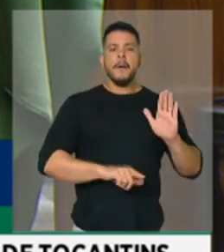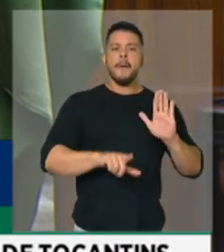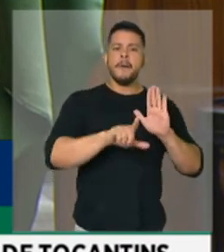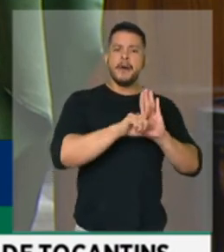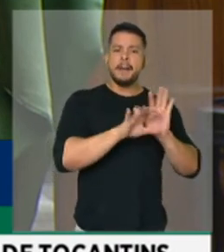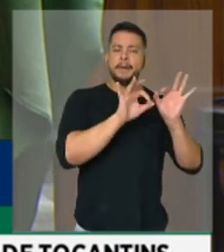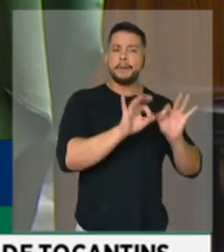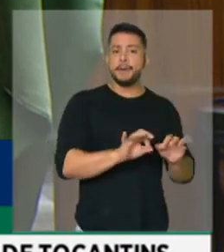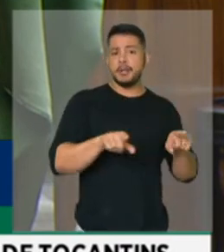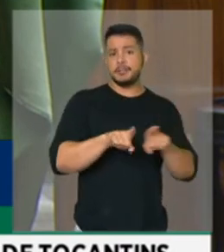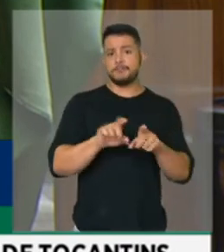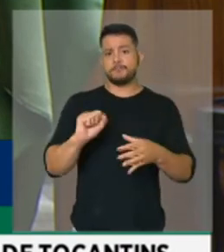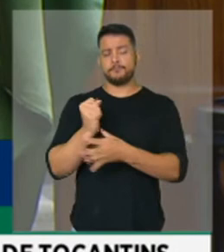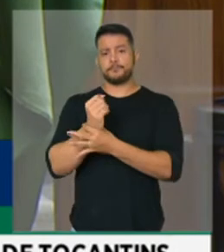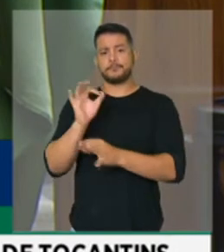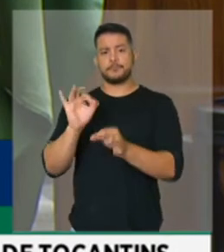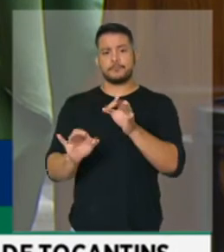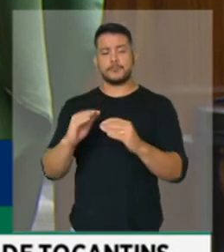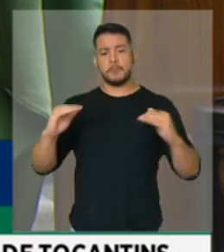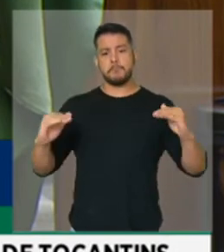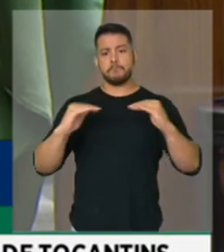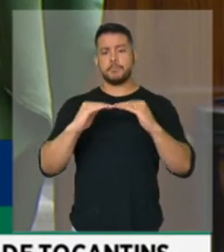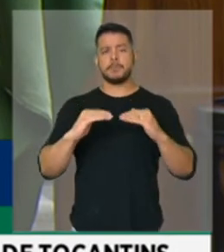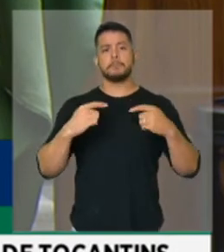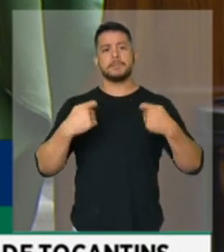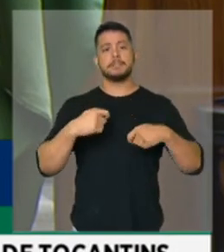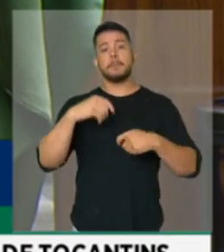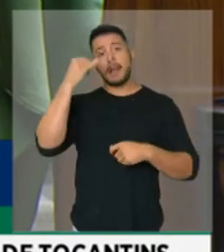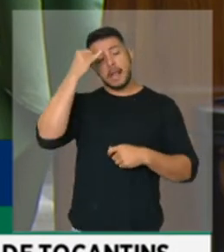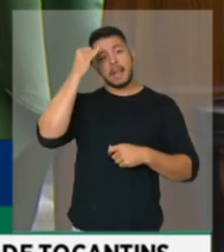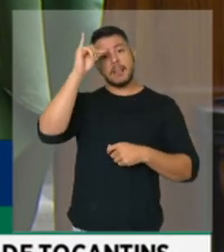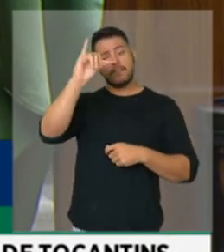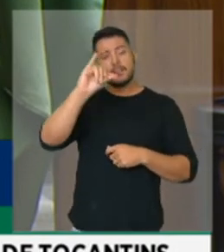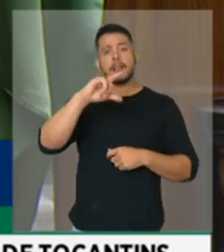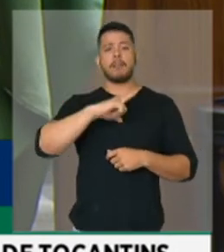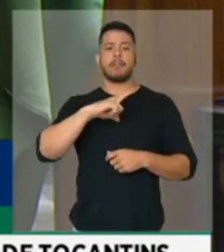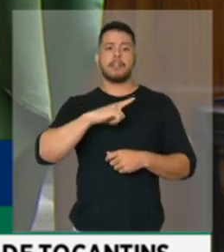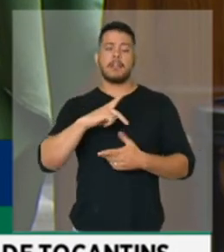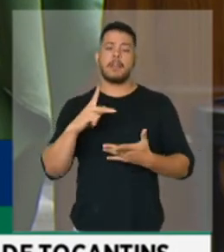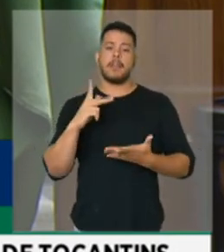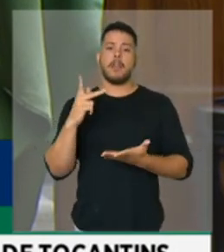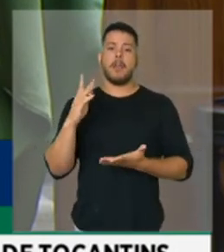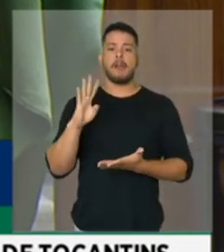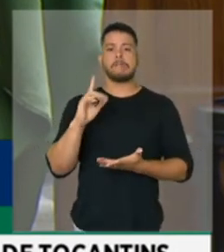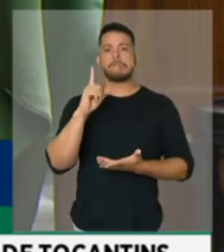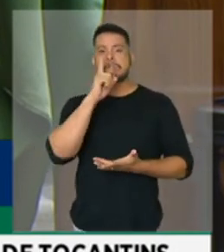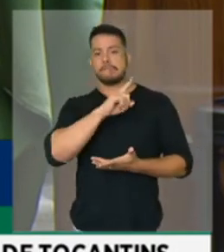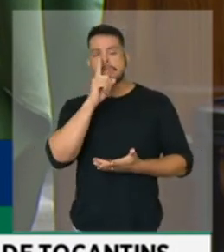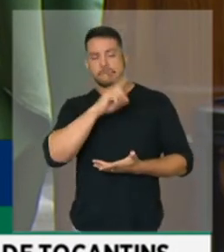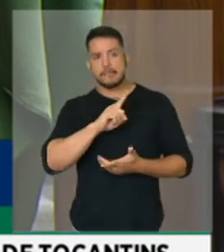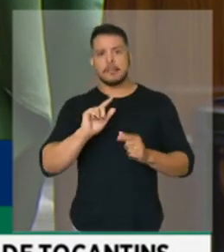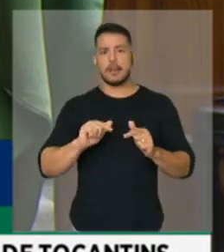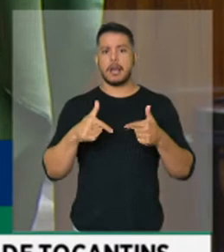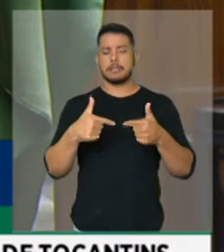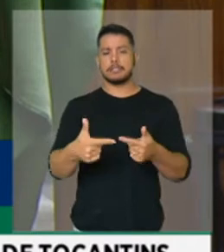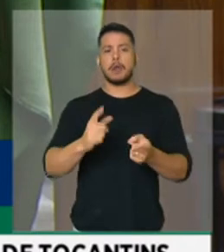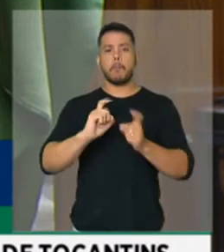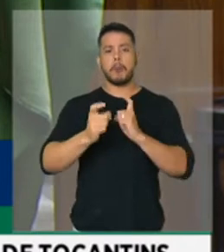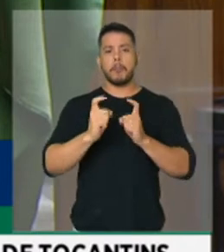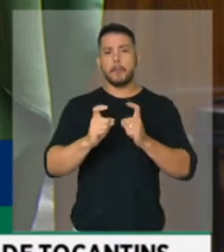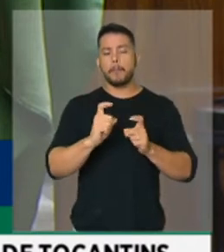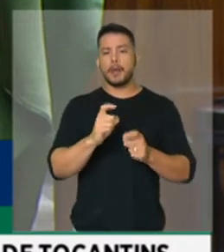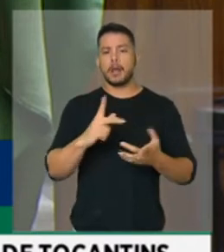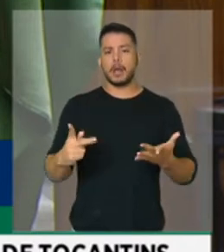segurança jurídica, a fim de se limitar à invalidação de atos administrativos quando a decretação de sua nulidade causar o mal maior do